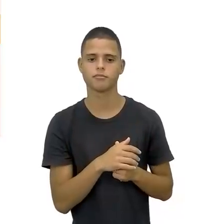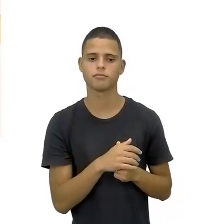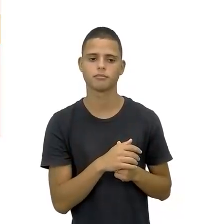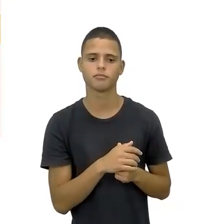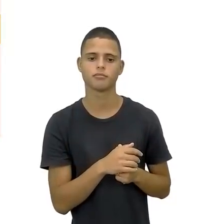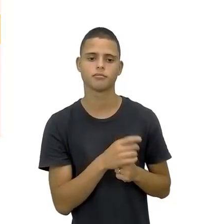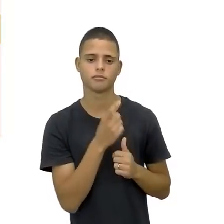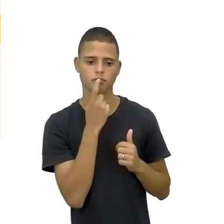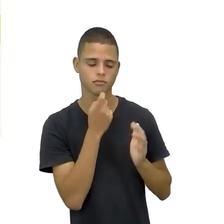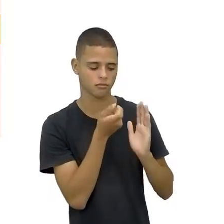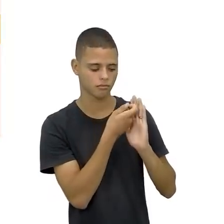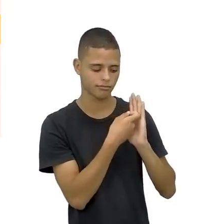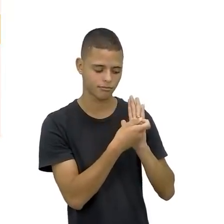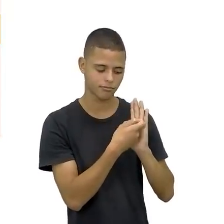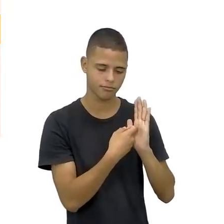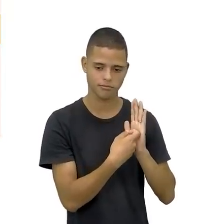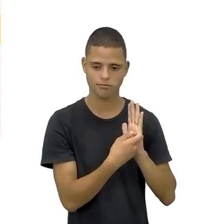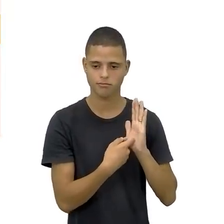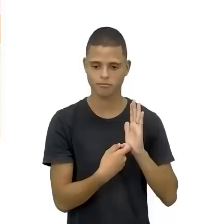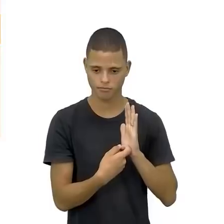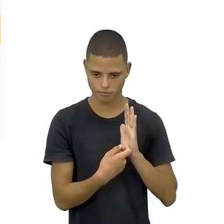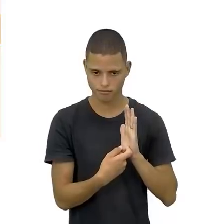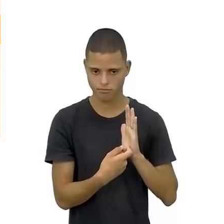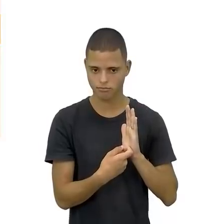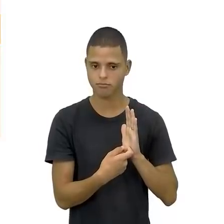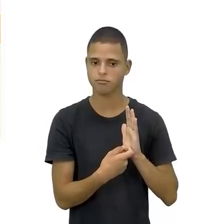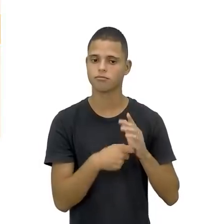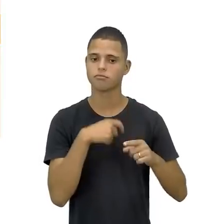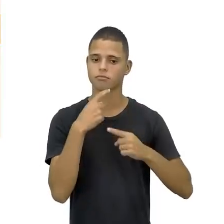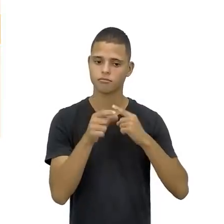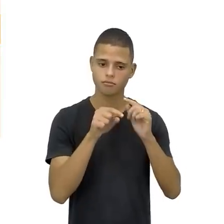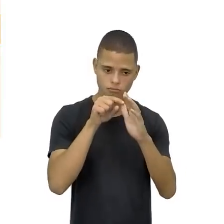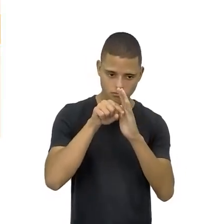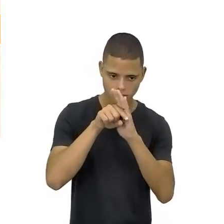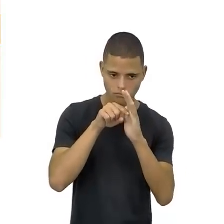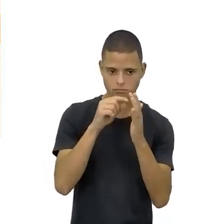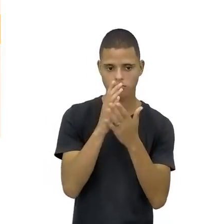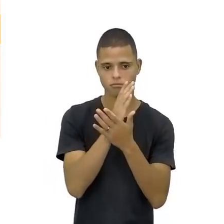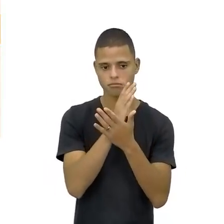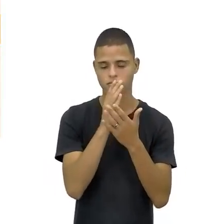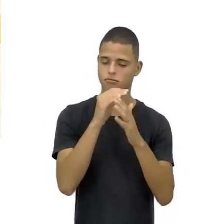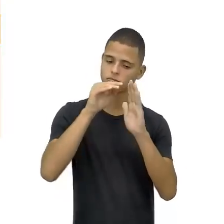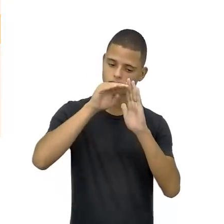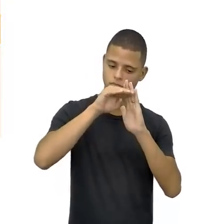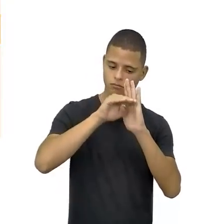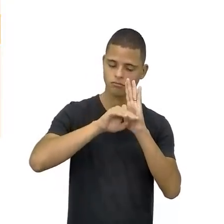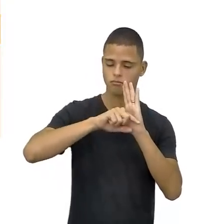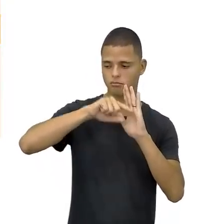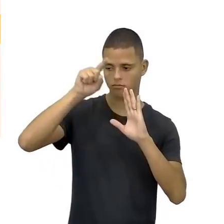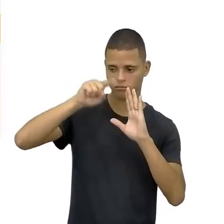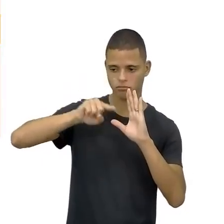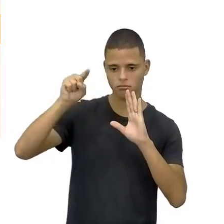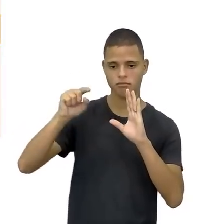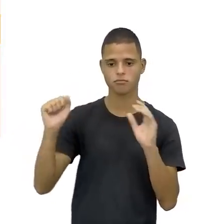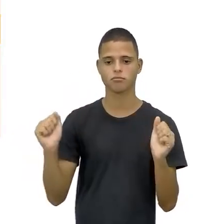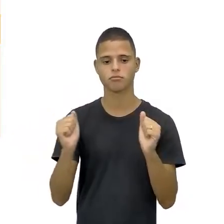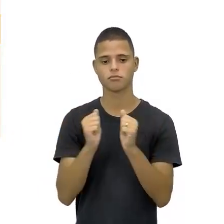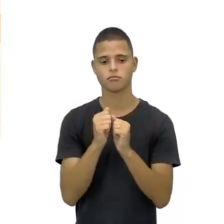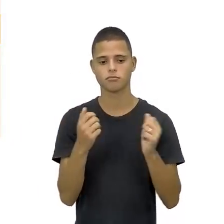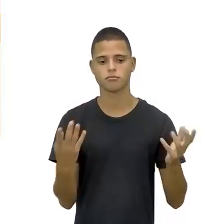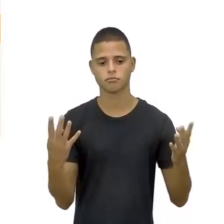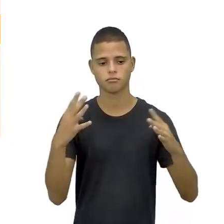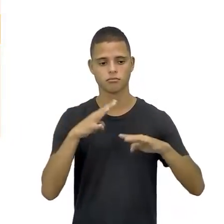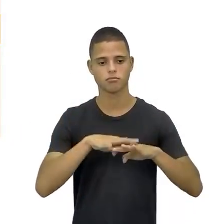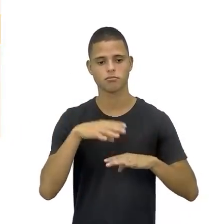verbetes enciclopédicos, né? Esquemas, muito importante a elaboração de esquemas, infográficos, que juntamente com matemática também será